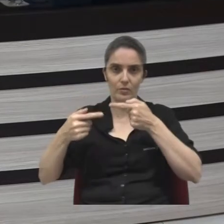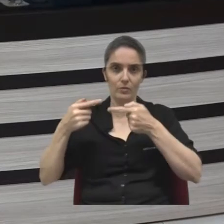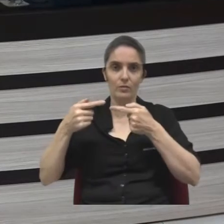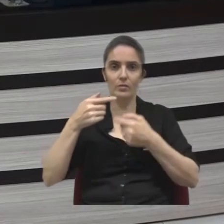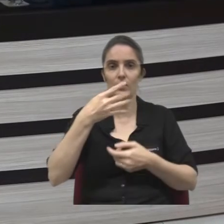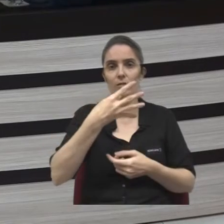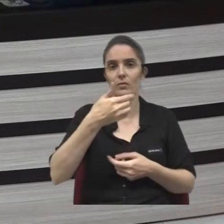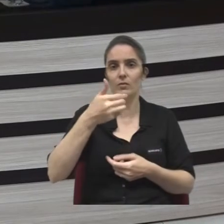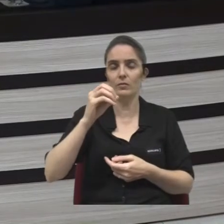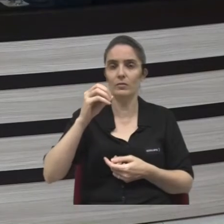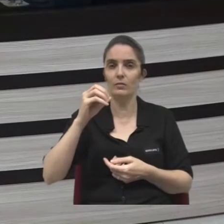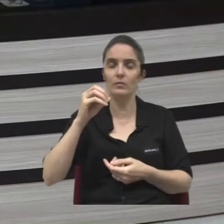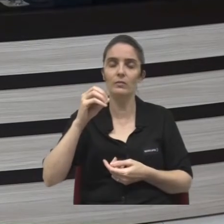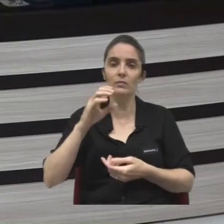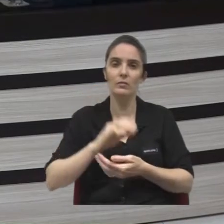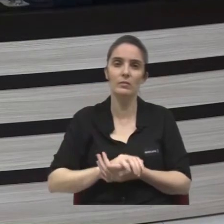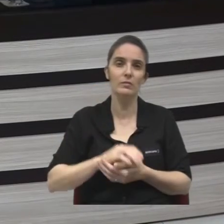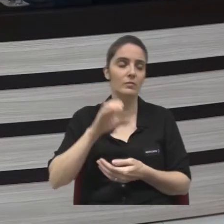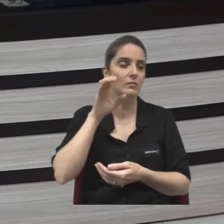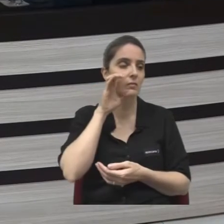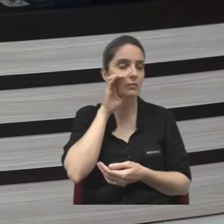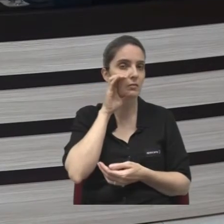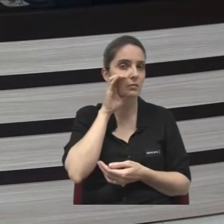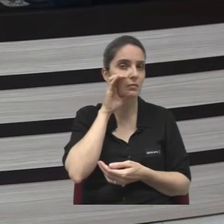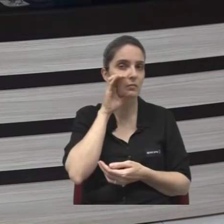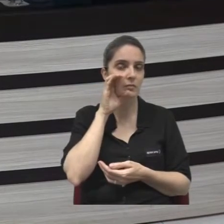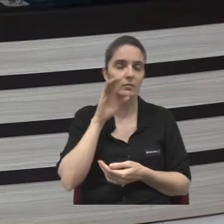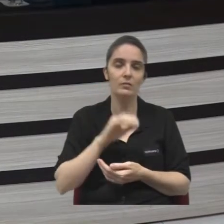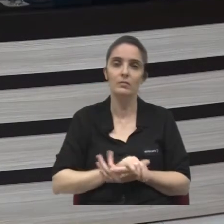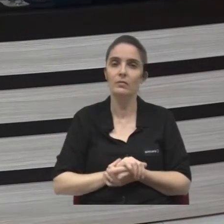gostaria. Com a palavra, nobre vereadora Constância Félix.